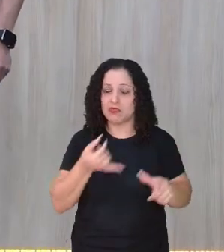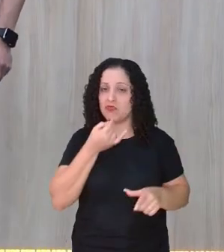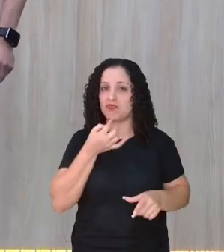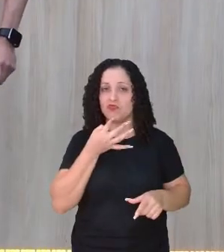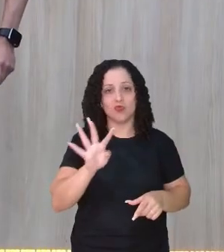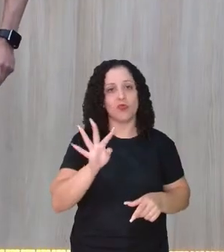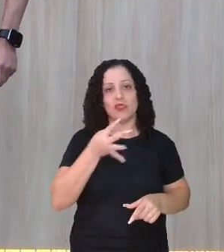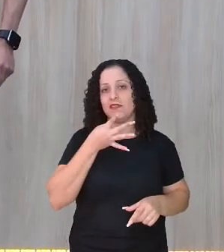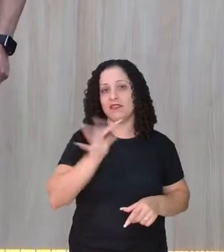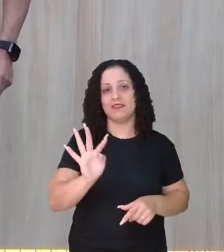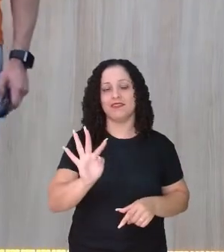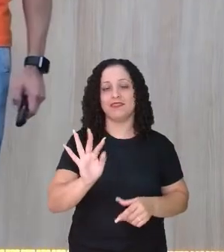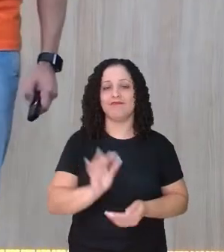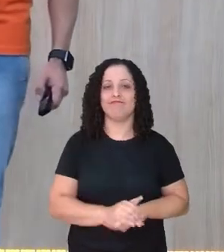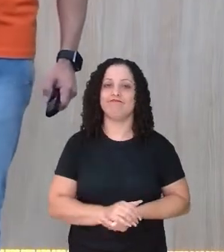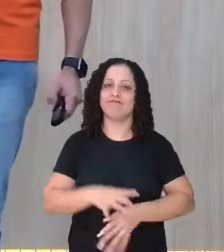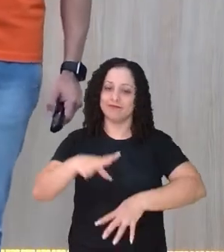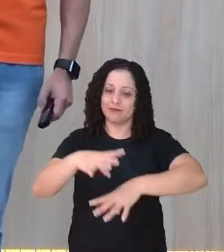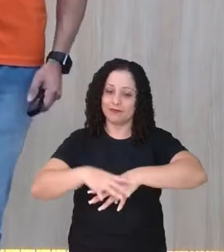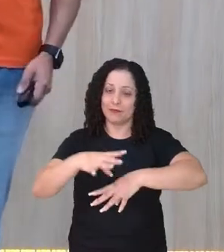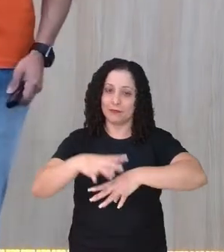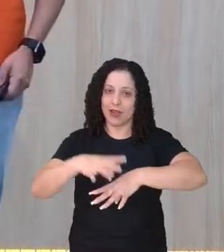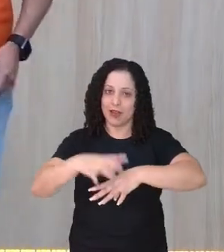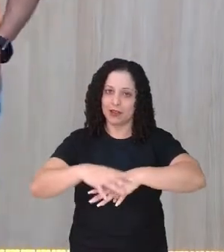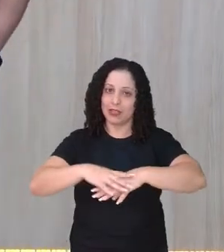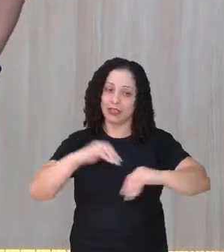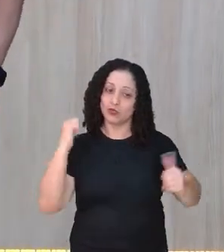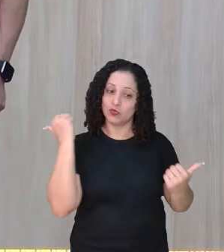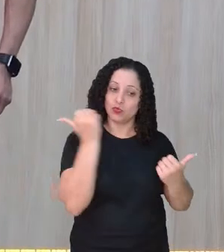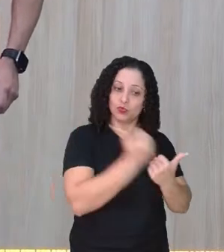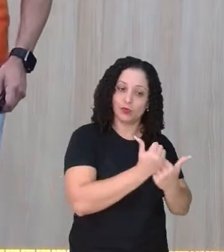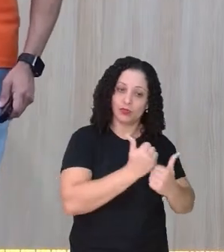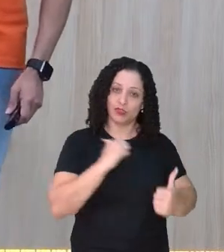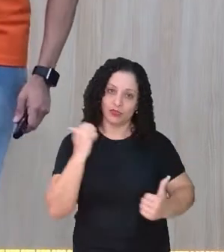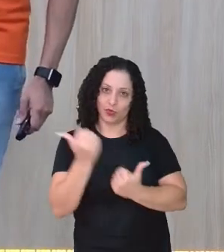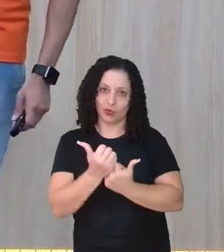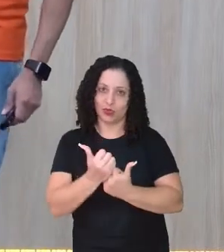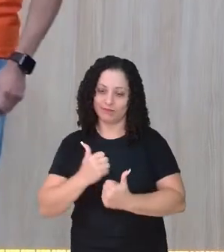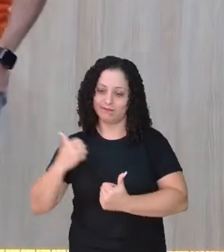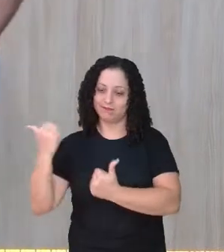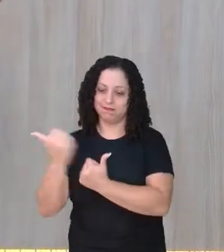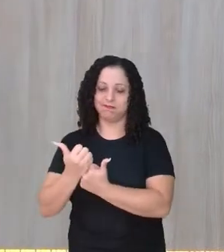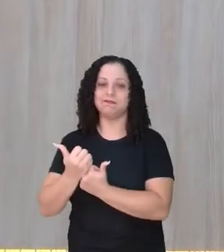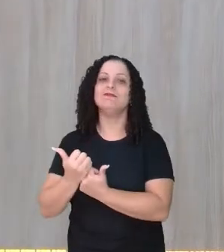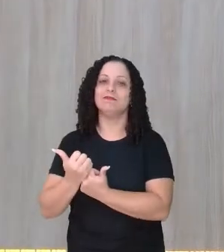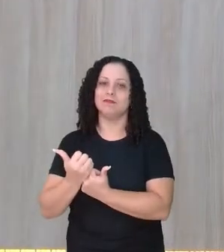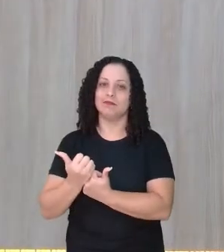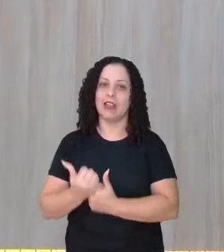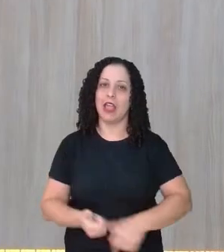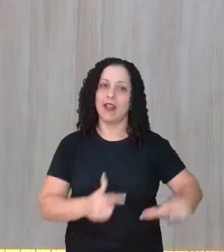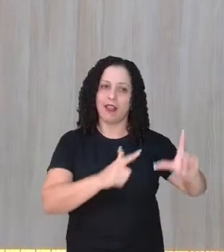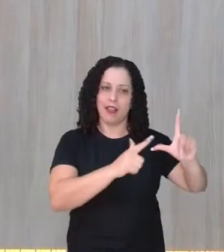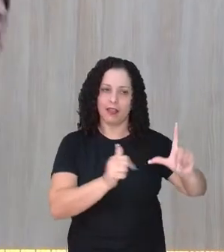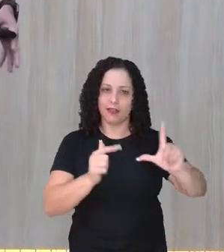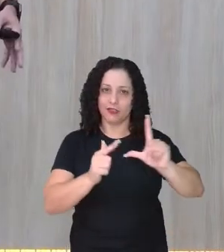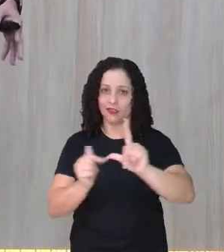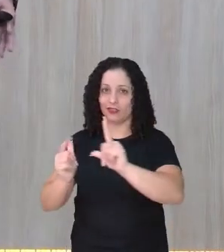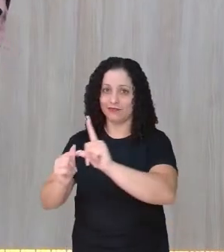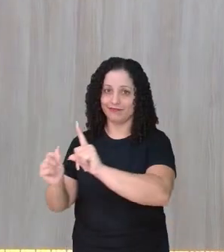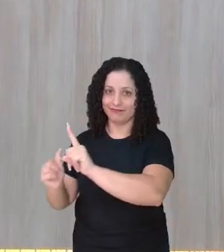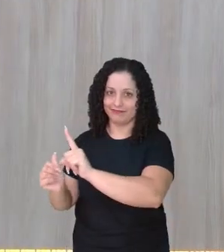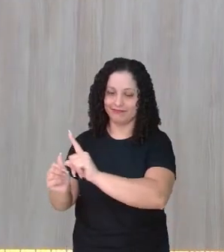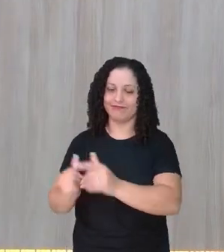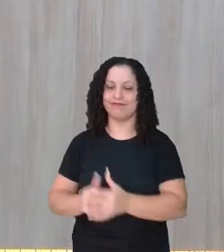desconhecidos, certo? E na matemática, a gente substitui aí esses termos desconhecidos por letras do nosso